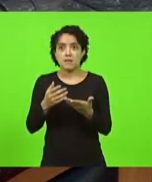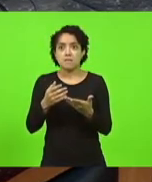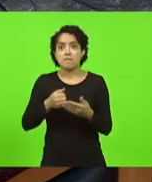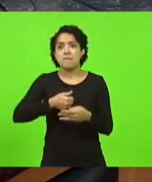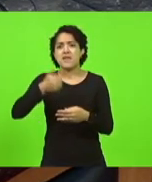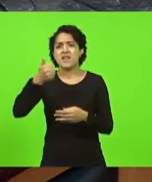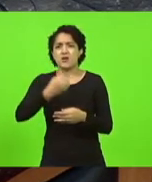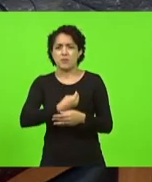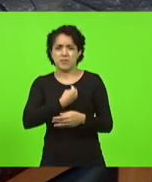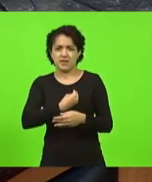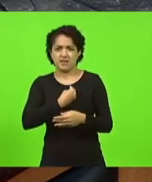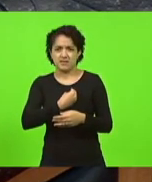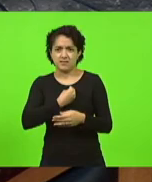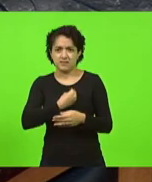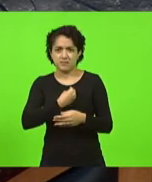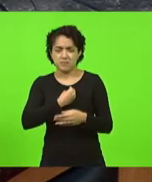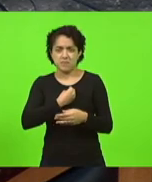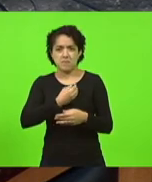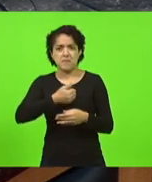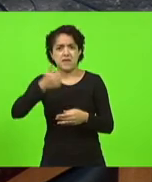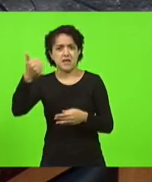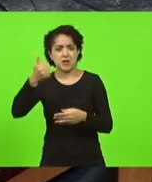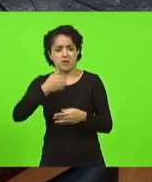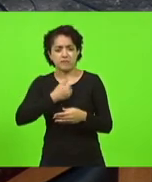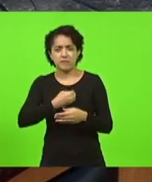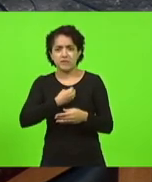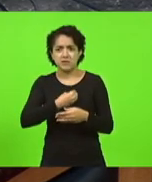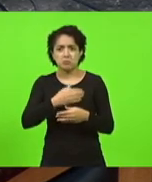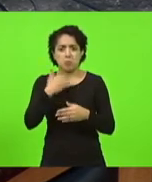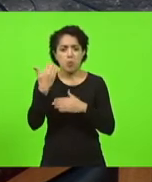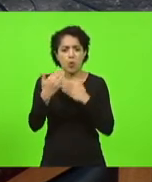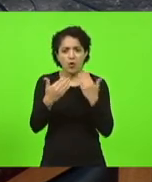que a liberdade. É